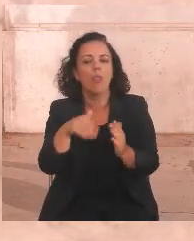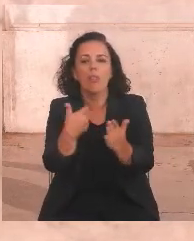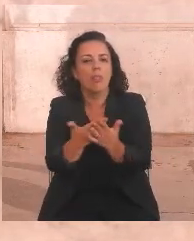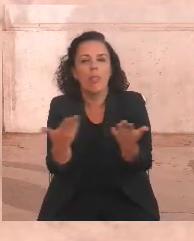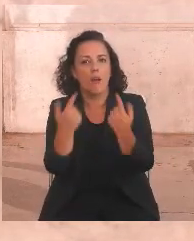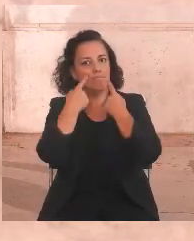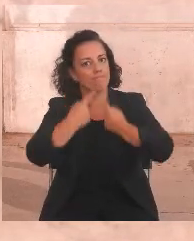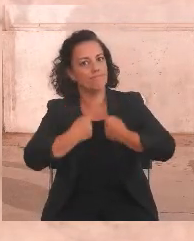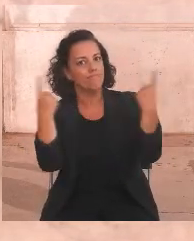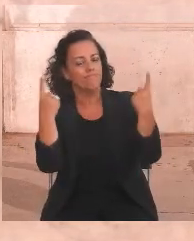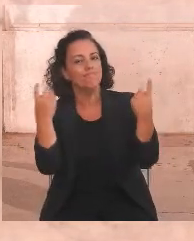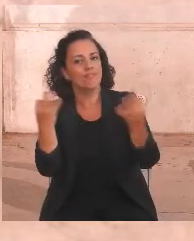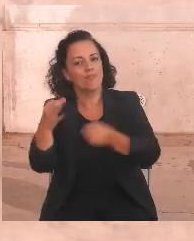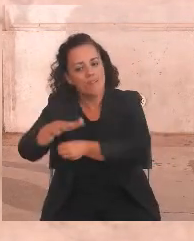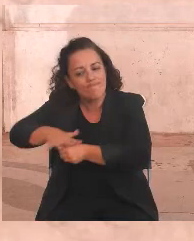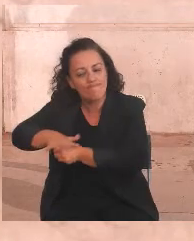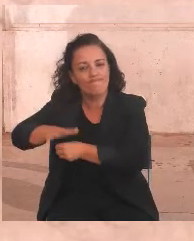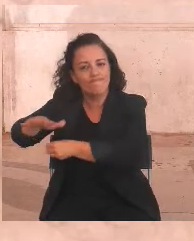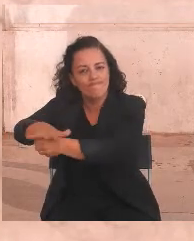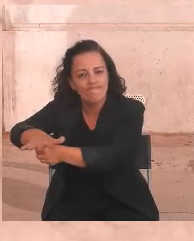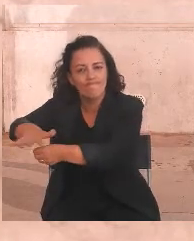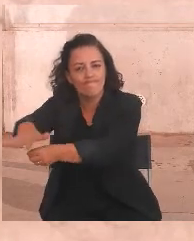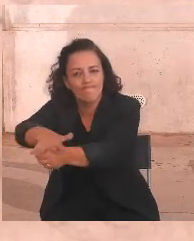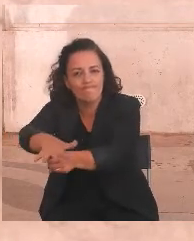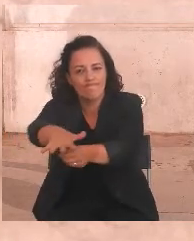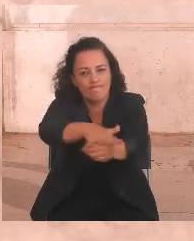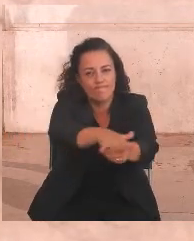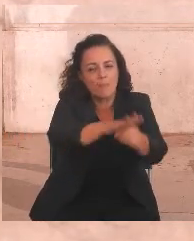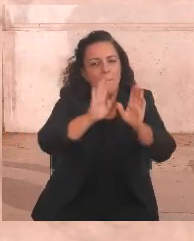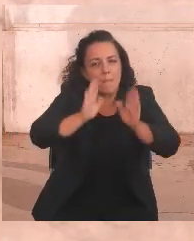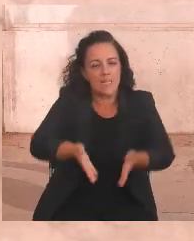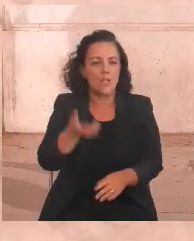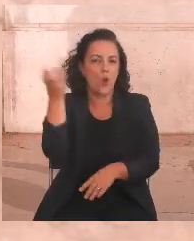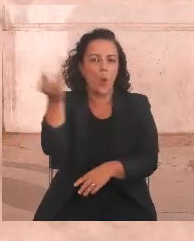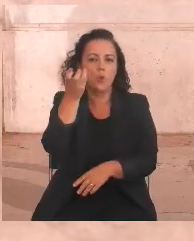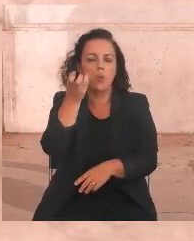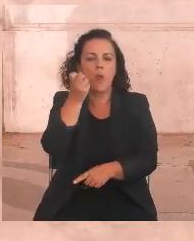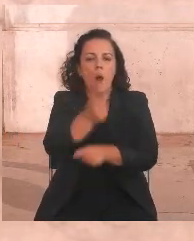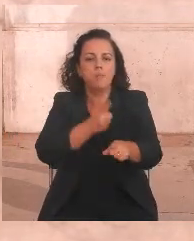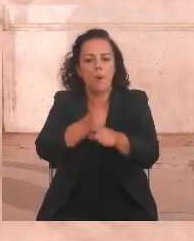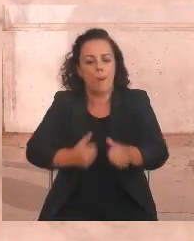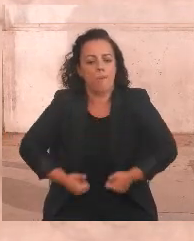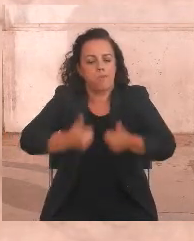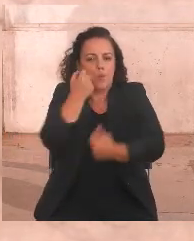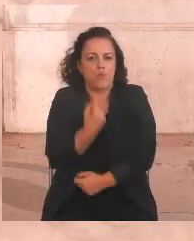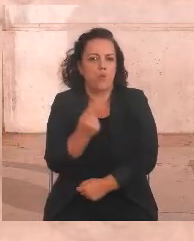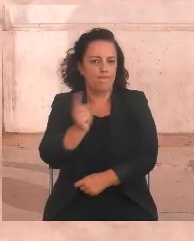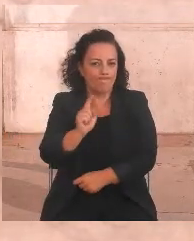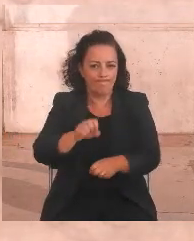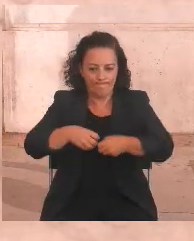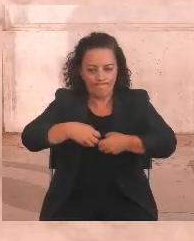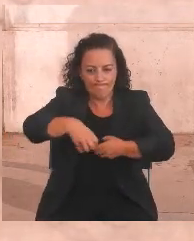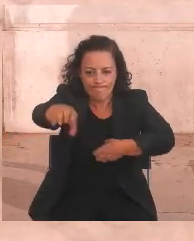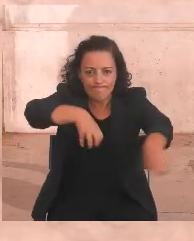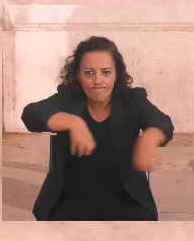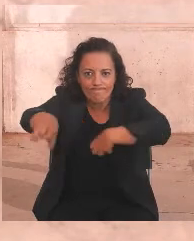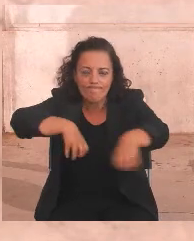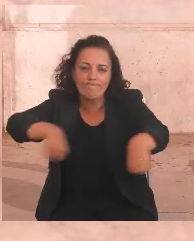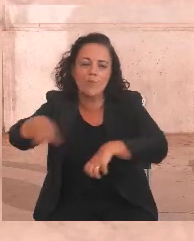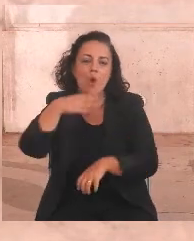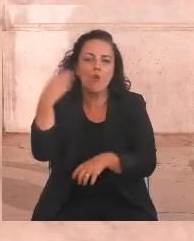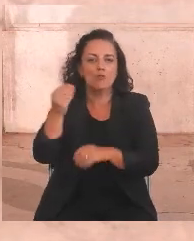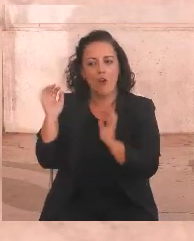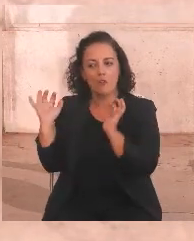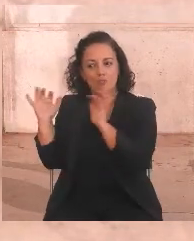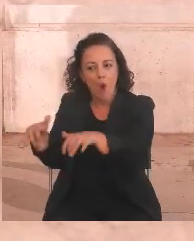a importância da cultura, a importância de haver espaços descentralizados, onde os jovens se possam reunir, espaços